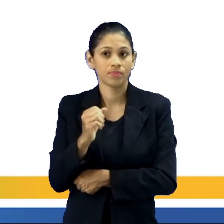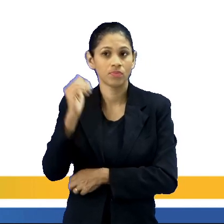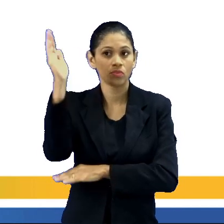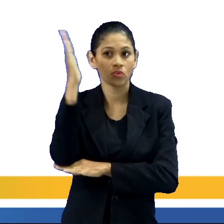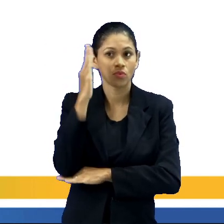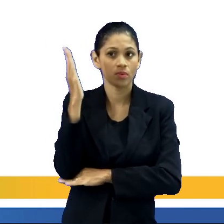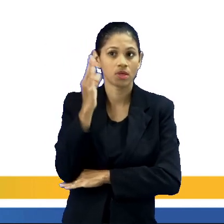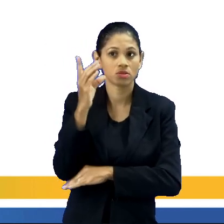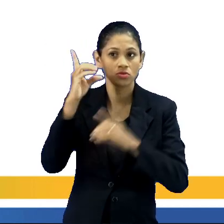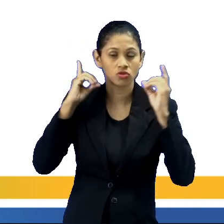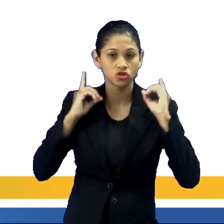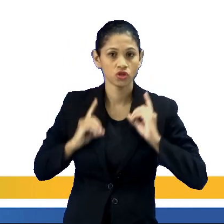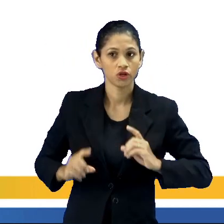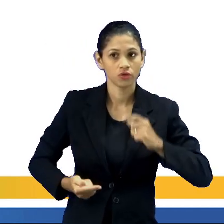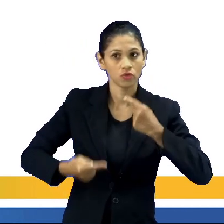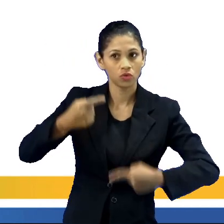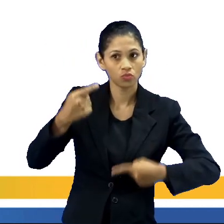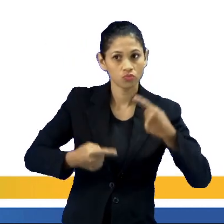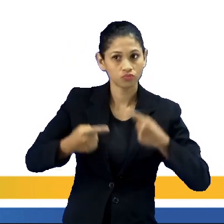direitos